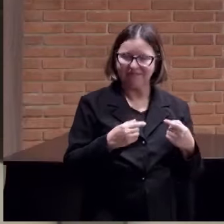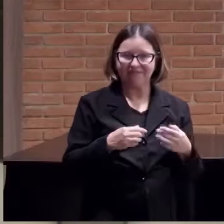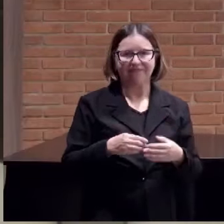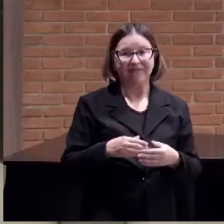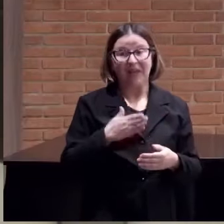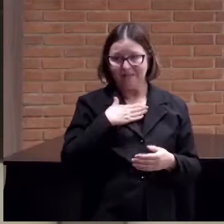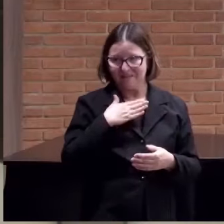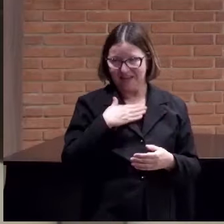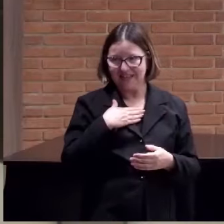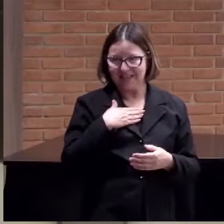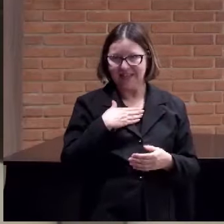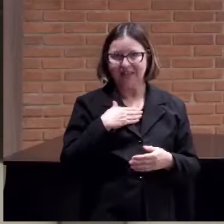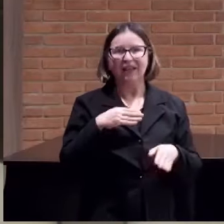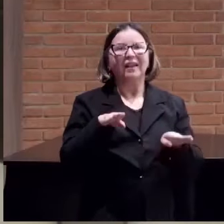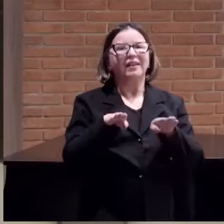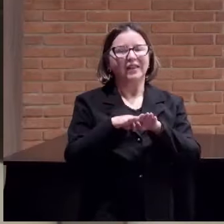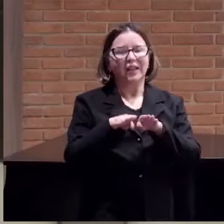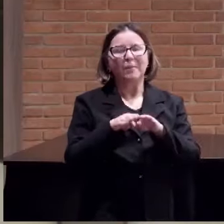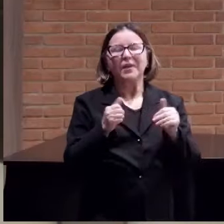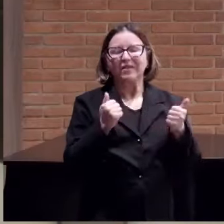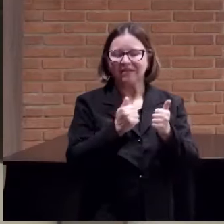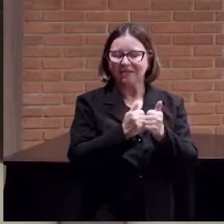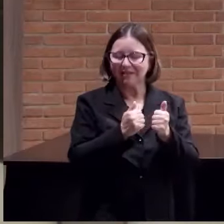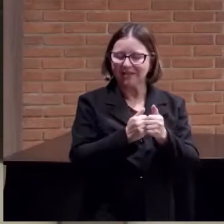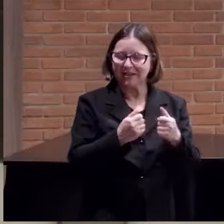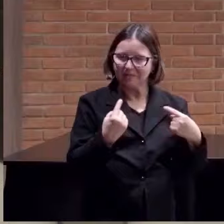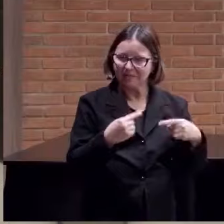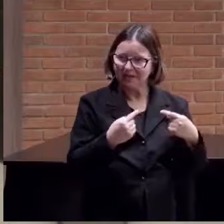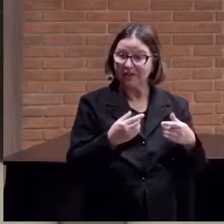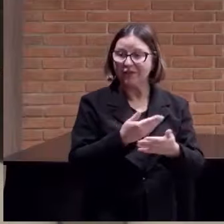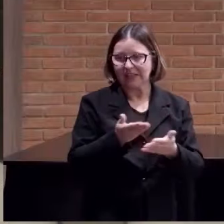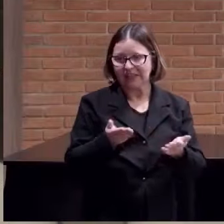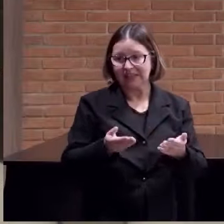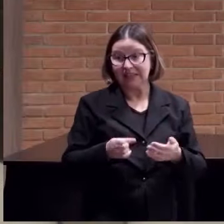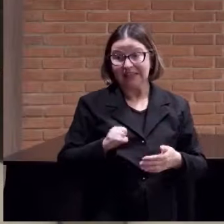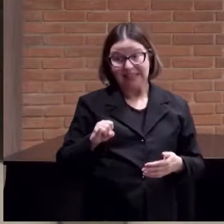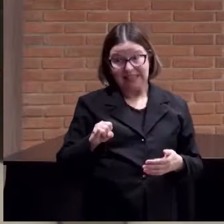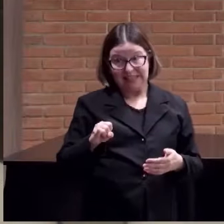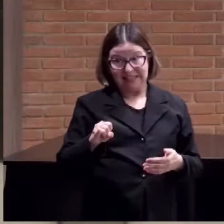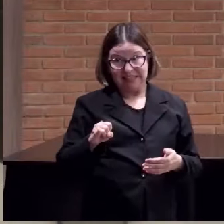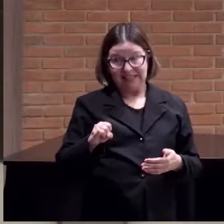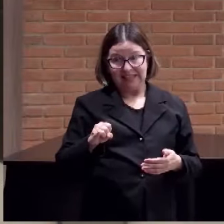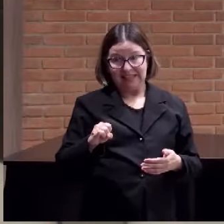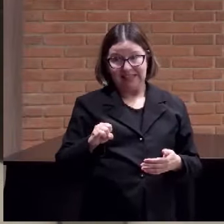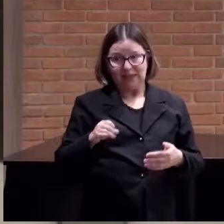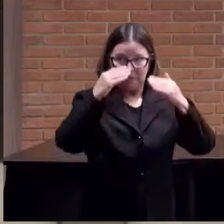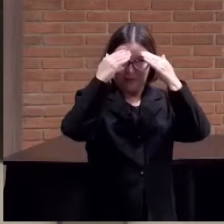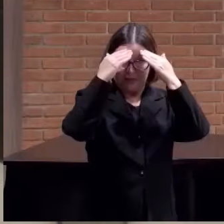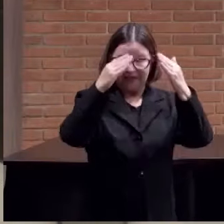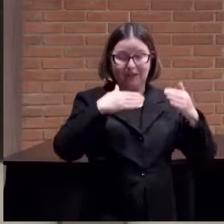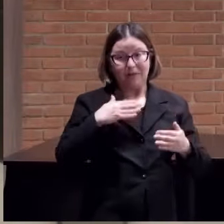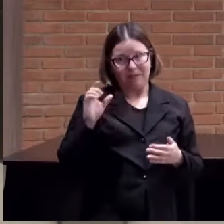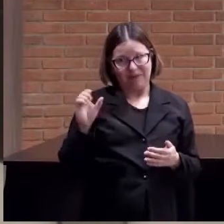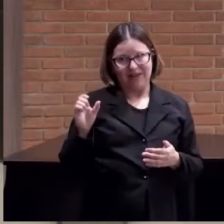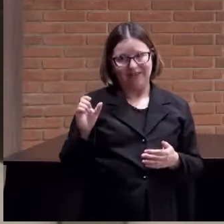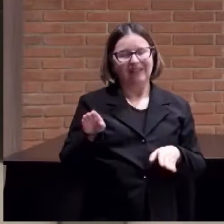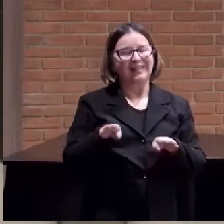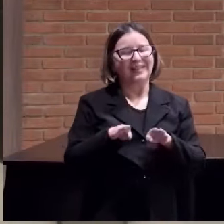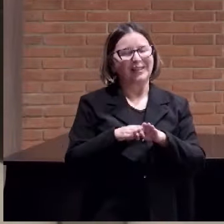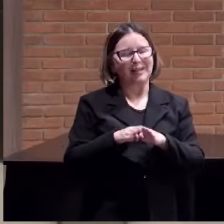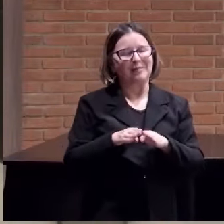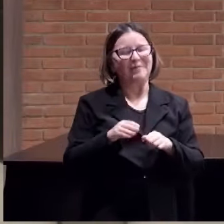a mim também perseguirão a vós outros. Se guardaram a minha palavra, também guardarão a